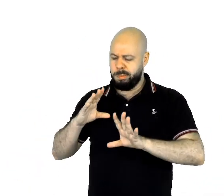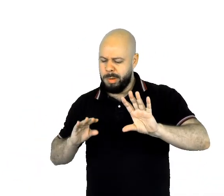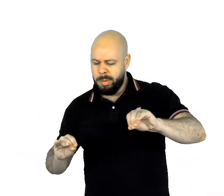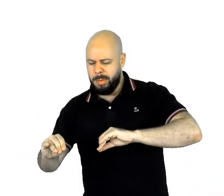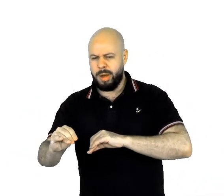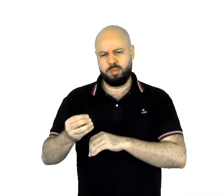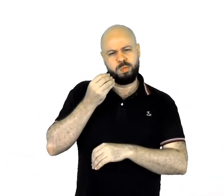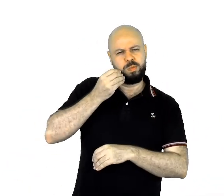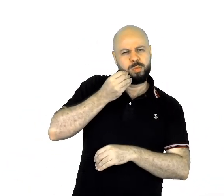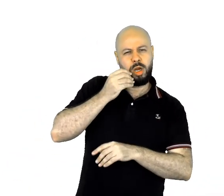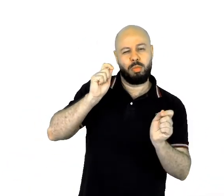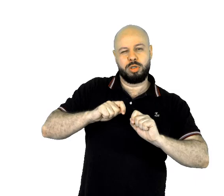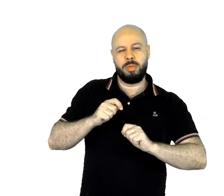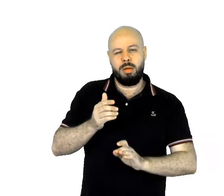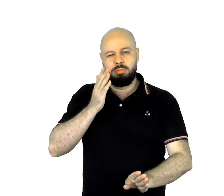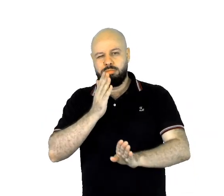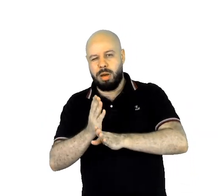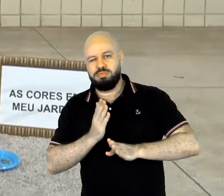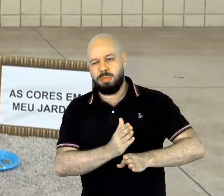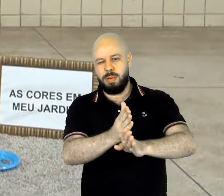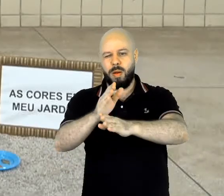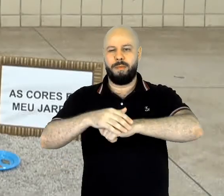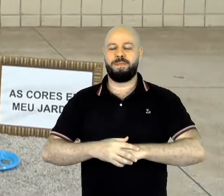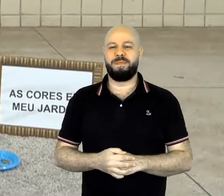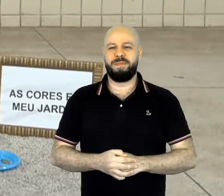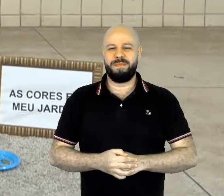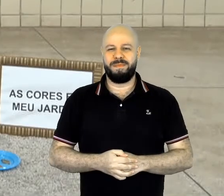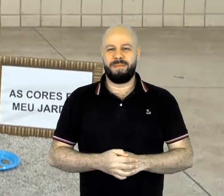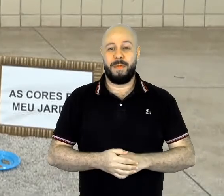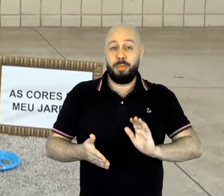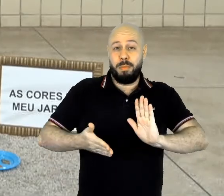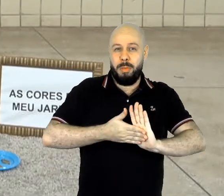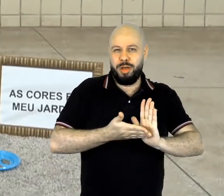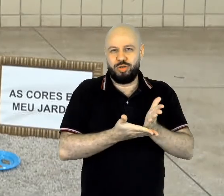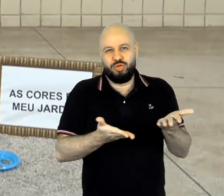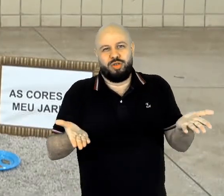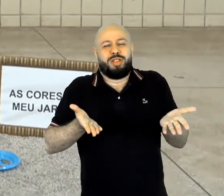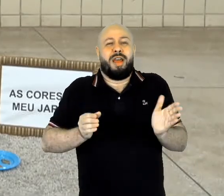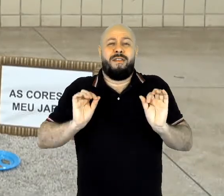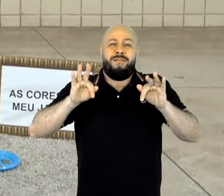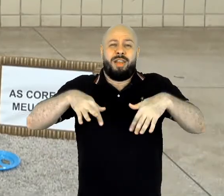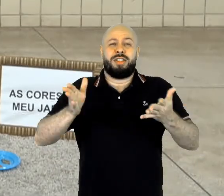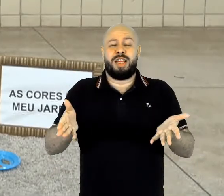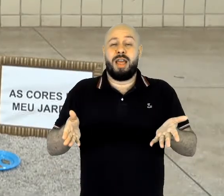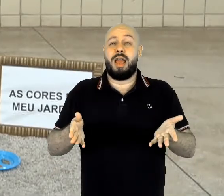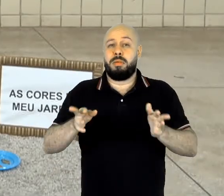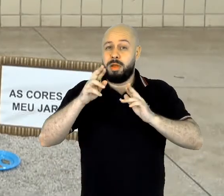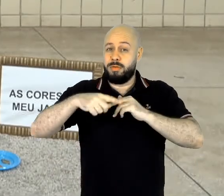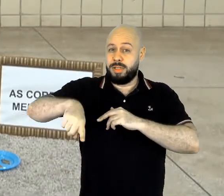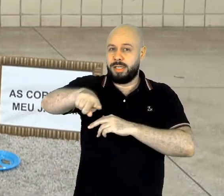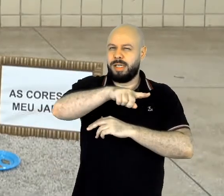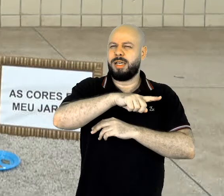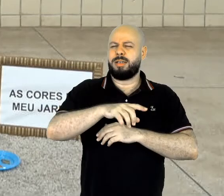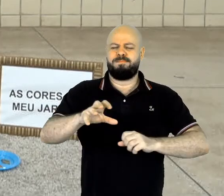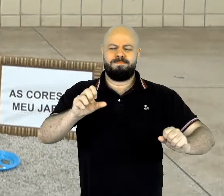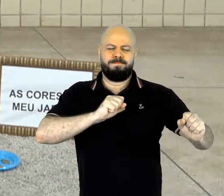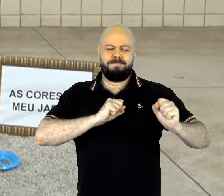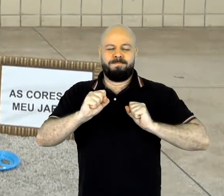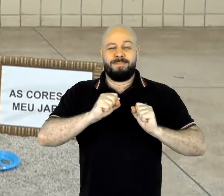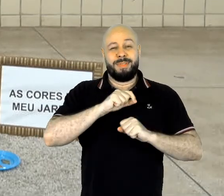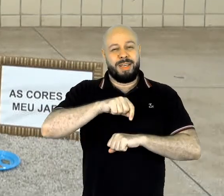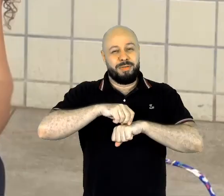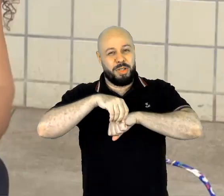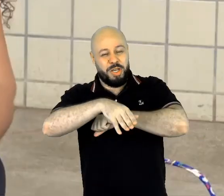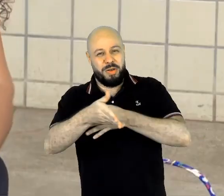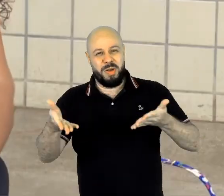experimentando e fazendo descobertas. As nossas propostas de hoje chegaram ao fim. Espero que vocês tenham amado as nossas dicas